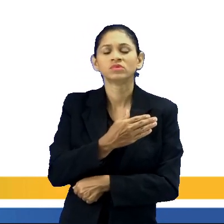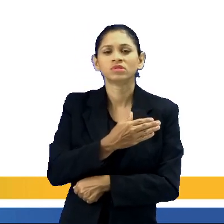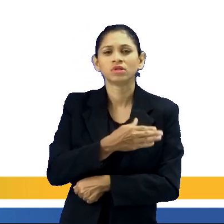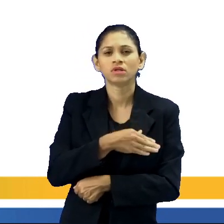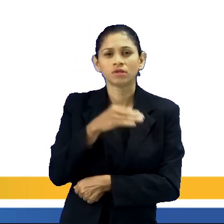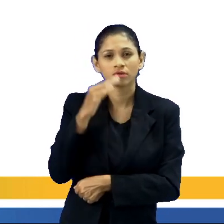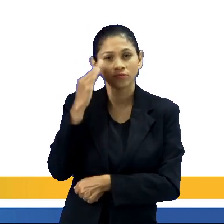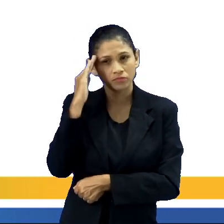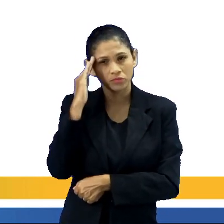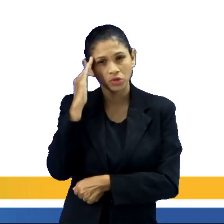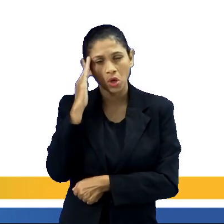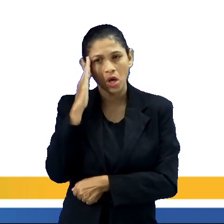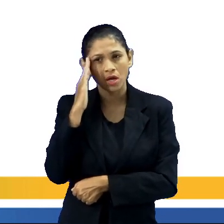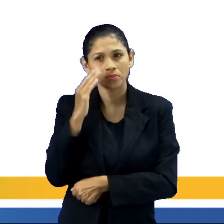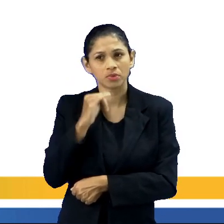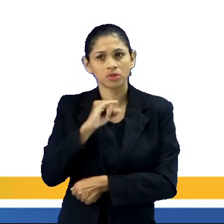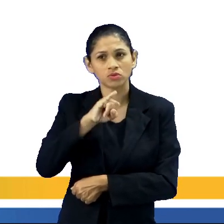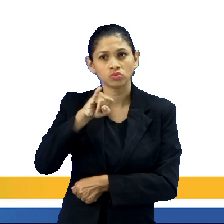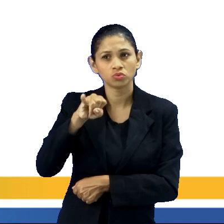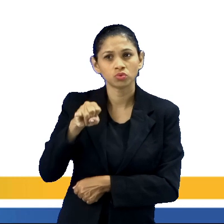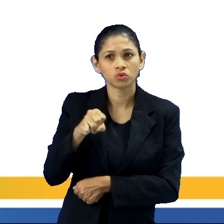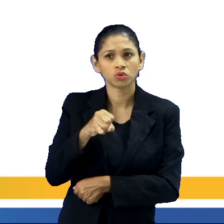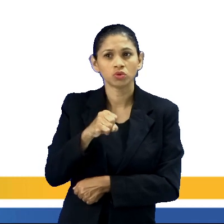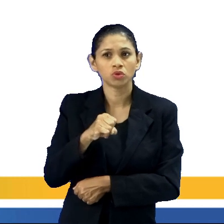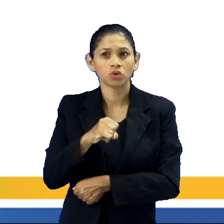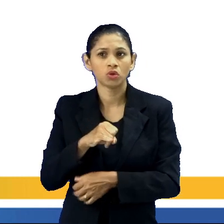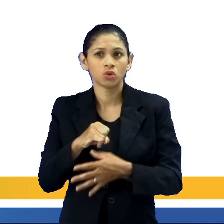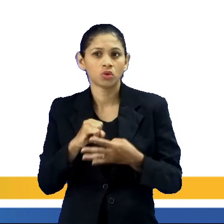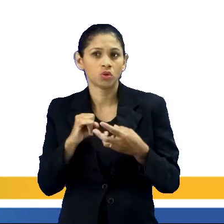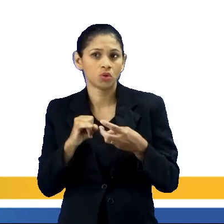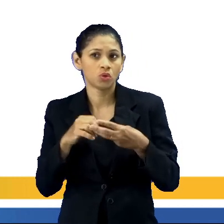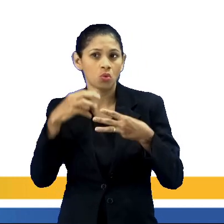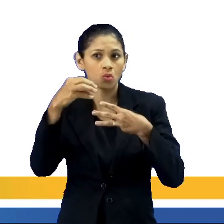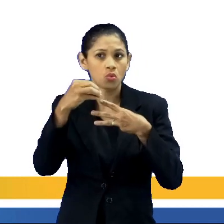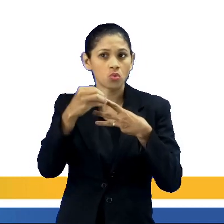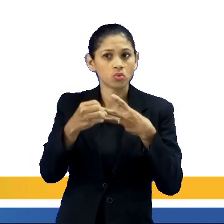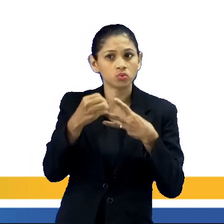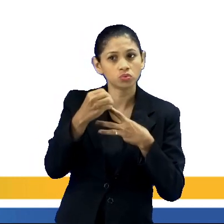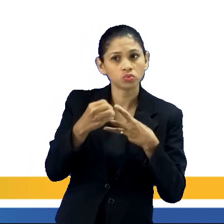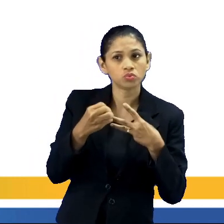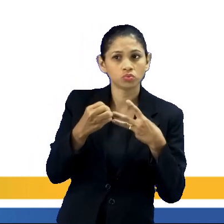jurídico brasileiro com a promulgação da Constituição Federal de